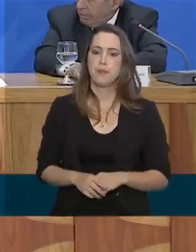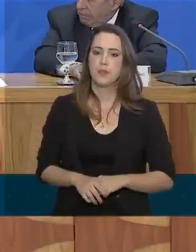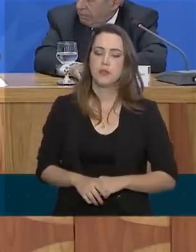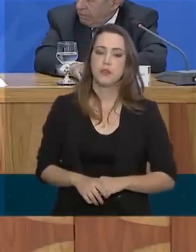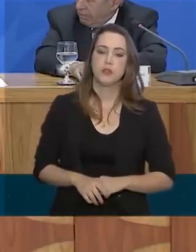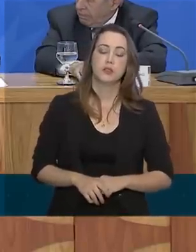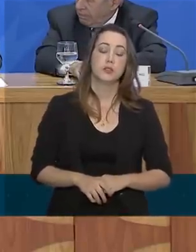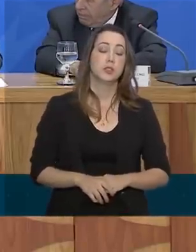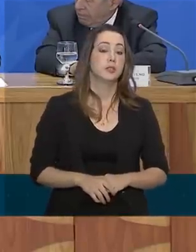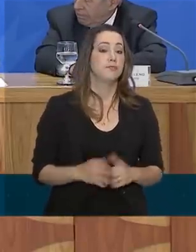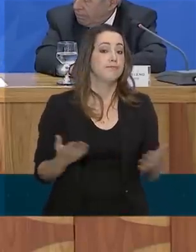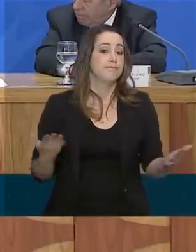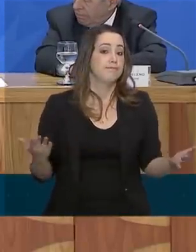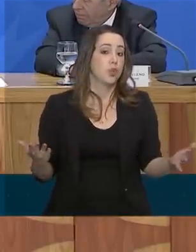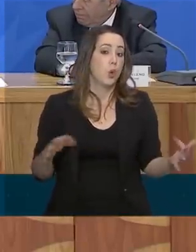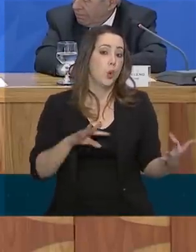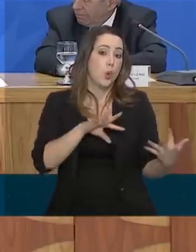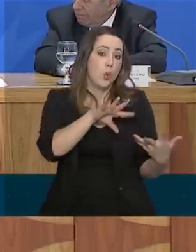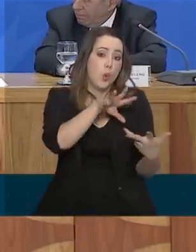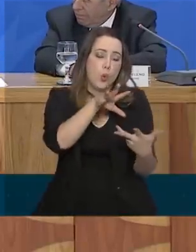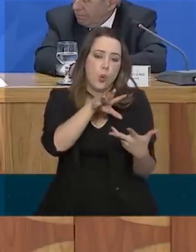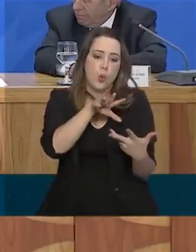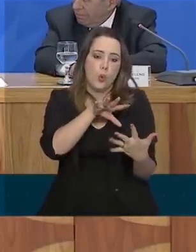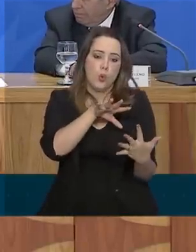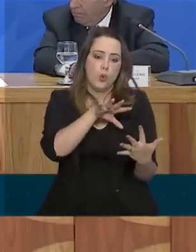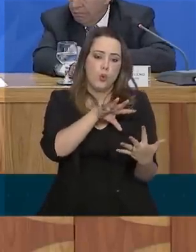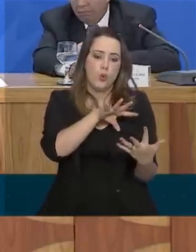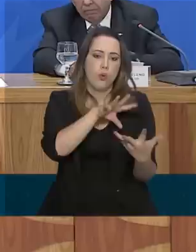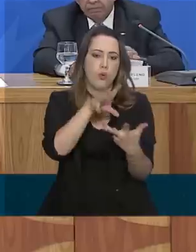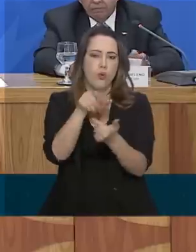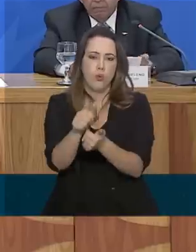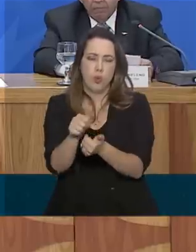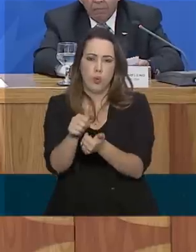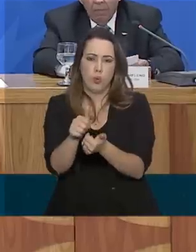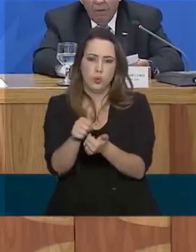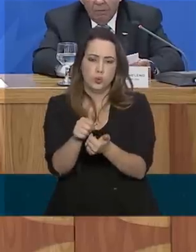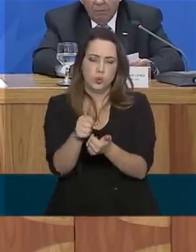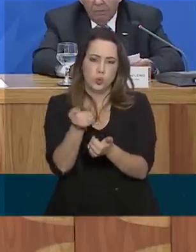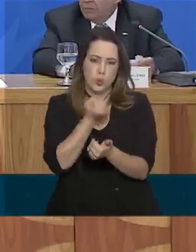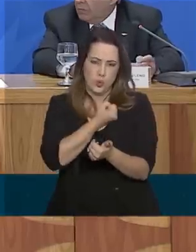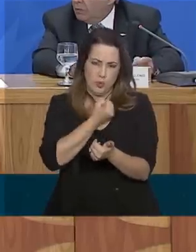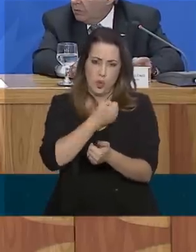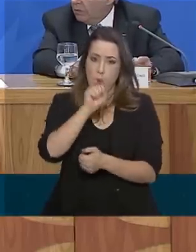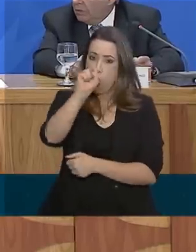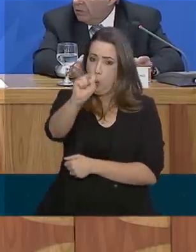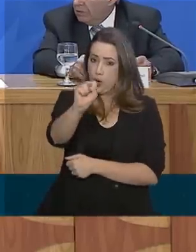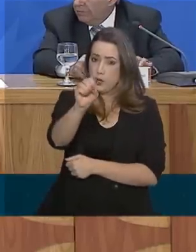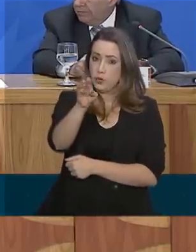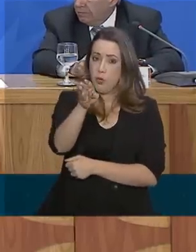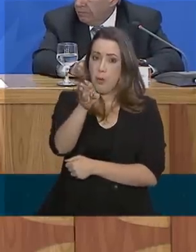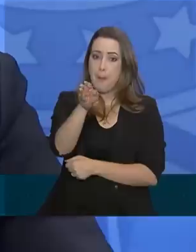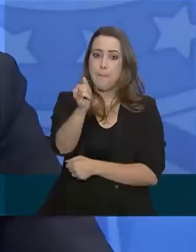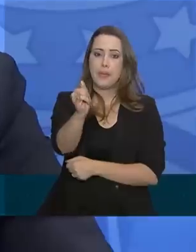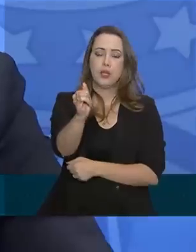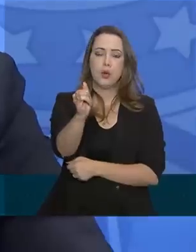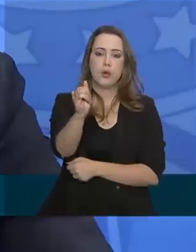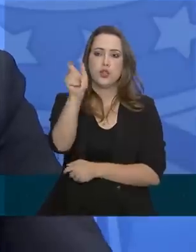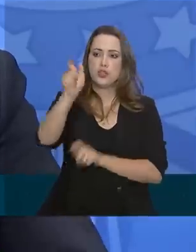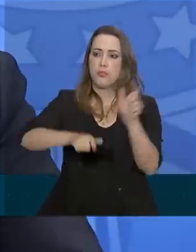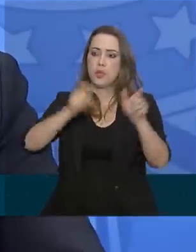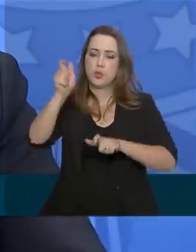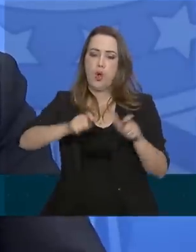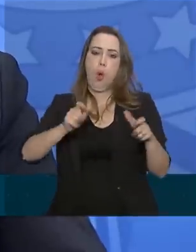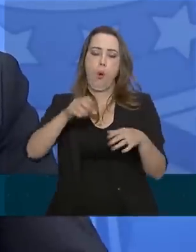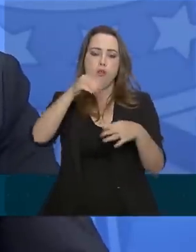mundo está partindo para 86 6 8 bilhões de habitantes sendo melhor 8 bilhões